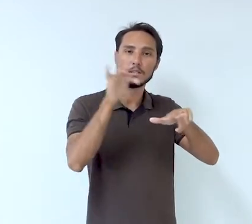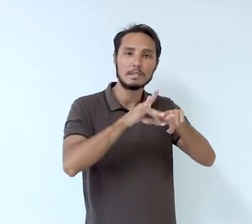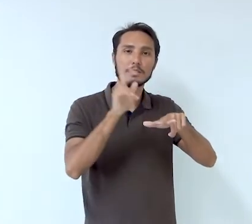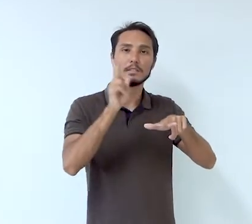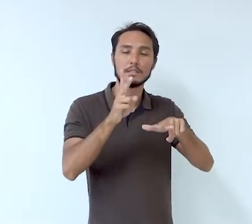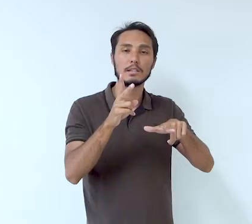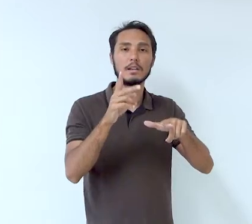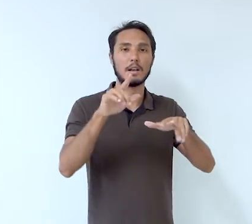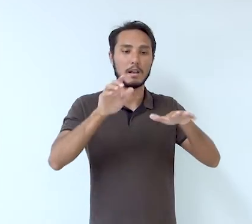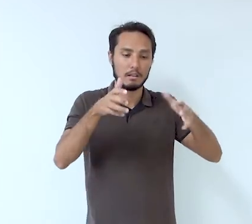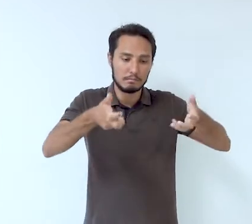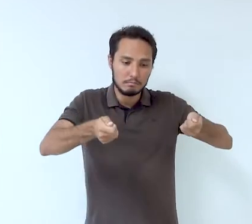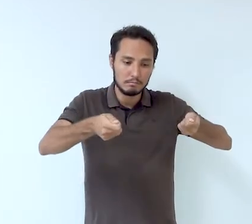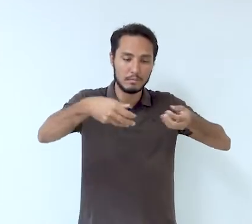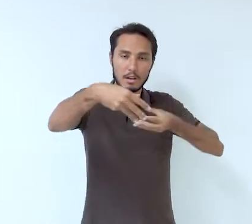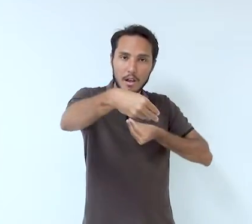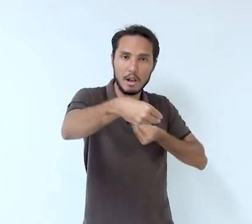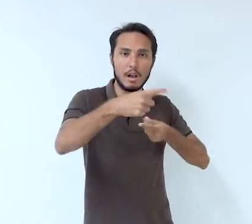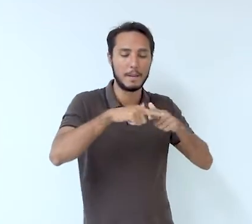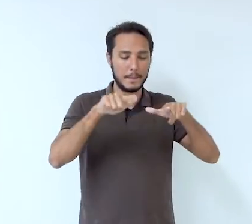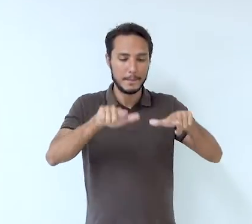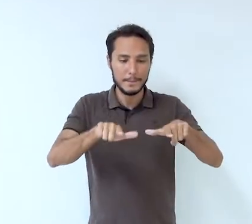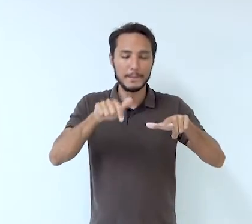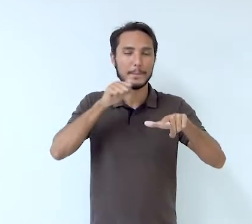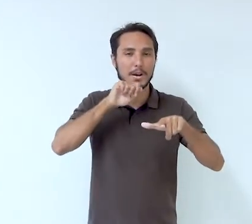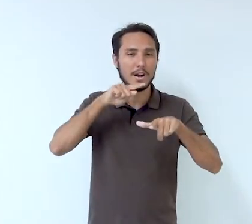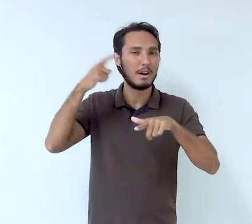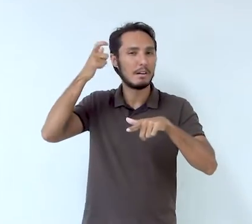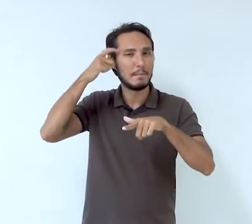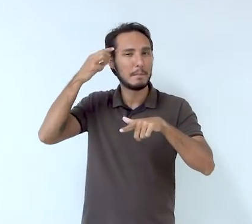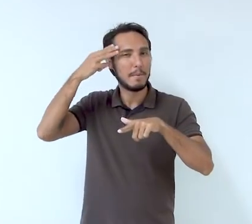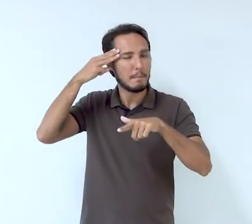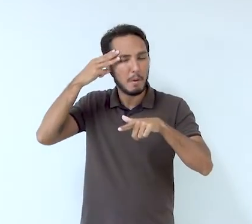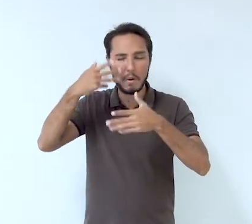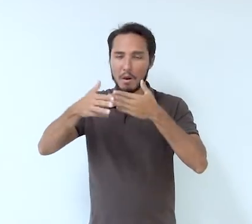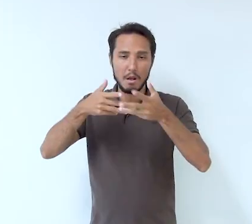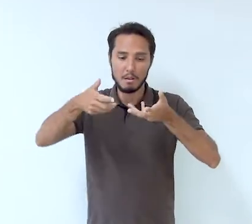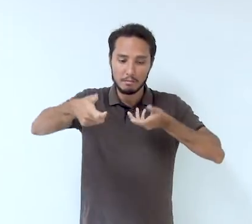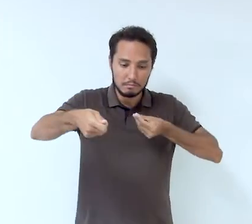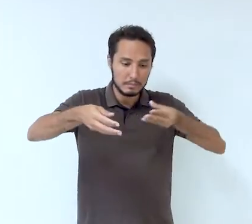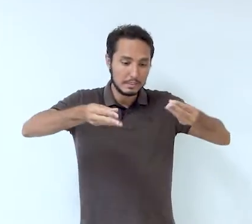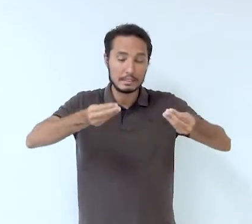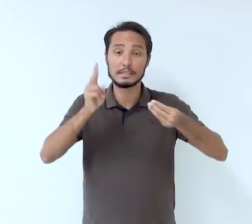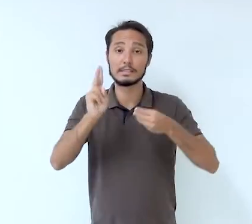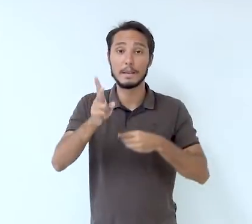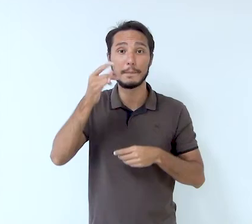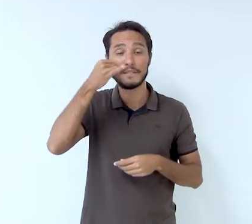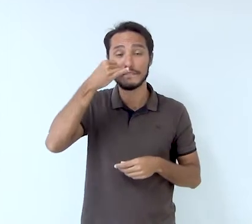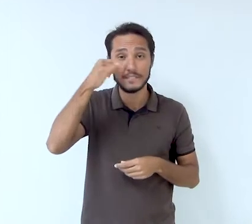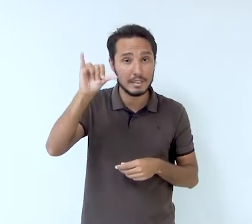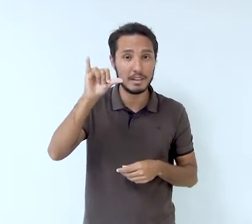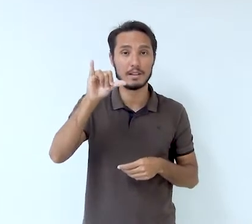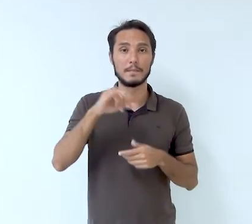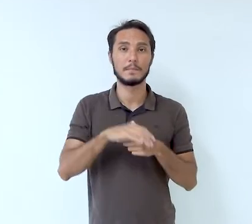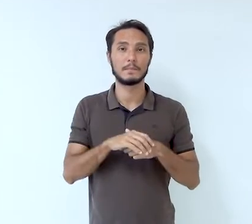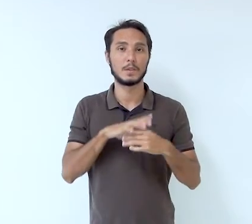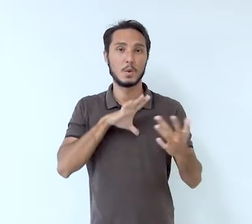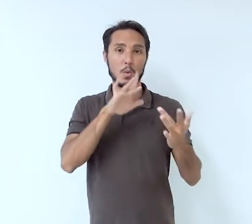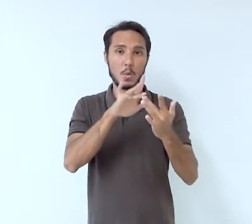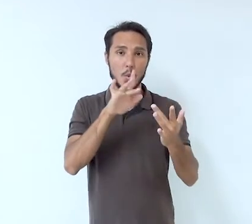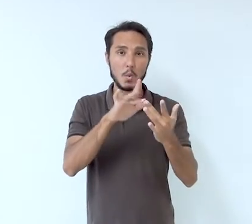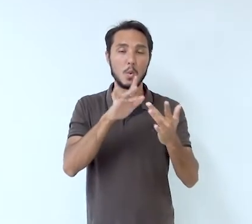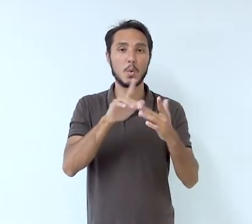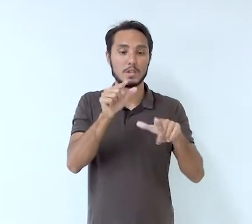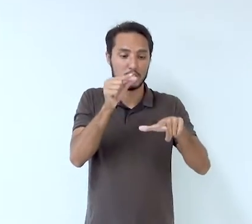placas pelas bordas, tanto placa-mãe, processador, memória, E devemos sempre evitar